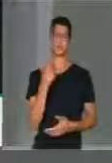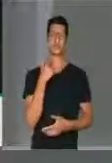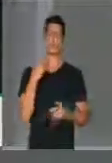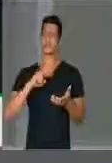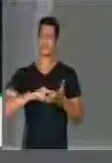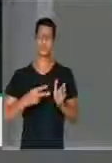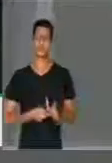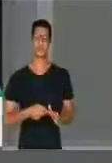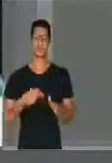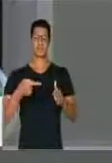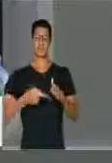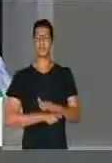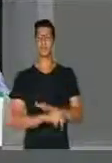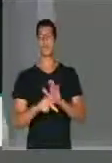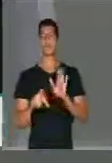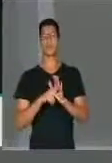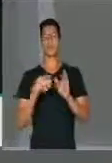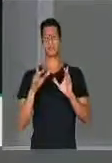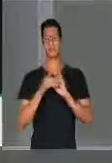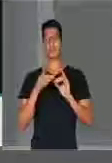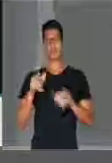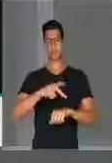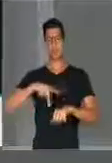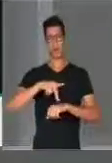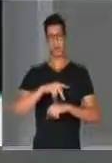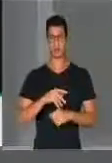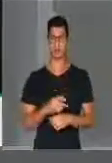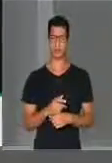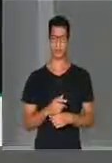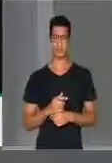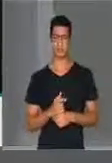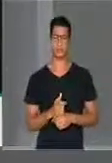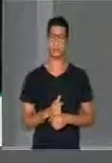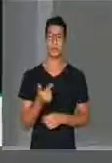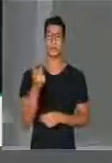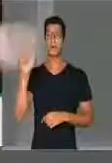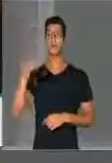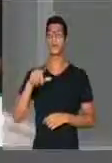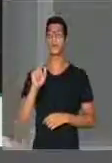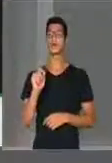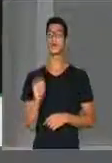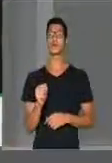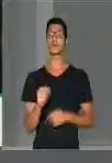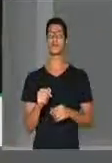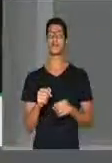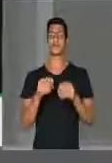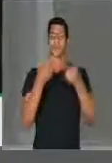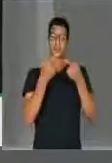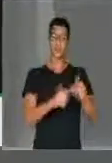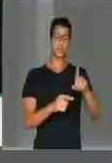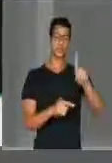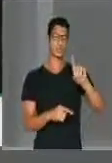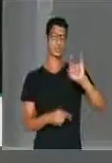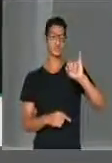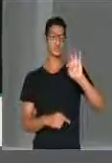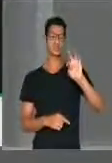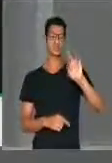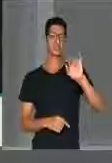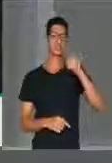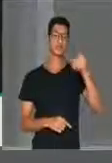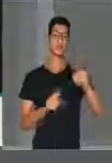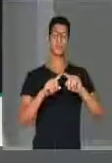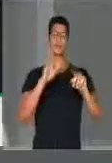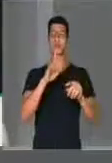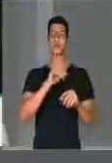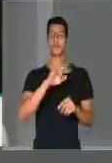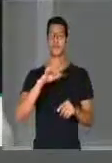não corresponde ao aprofundamento da democracia nesse país. O outro é contra o distritão. Mas já